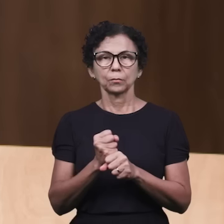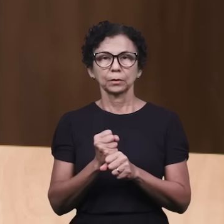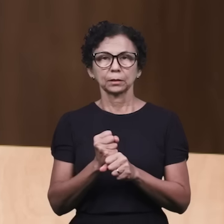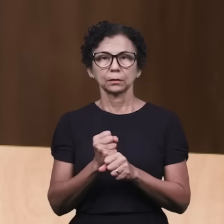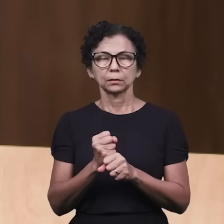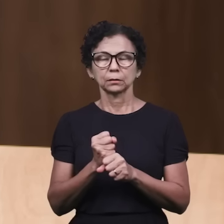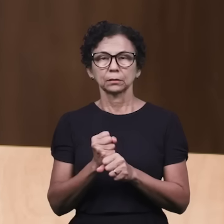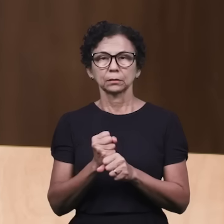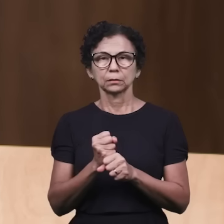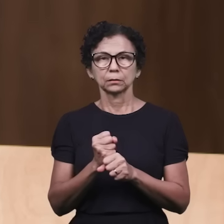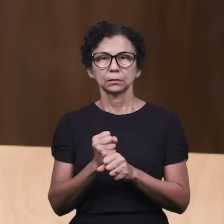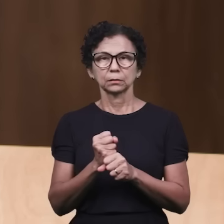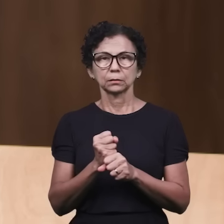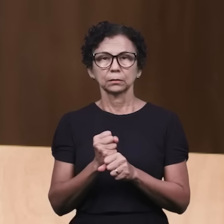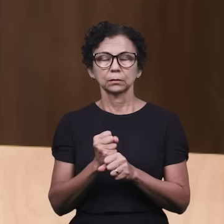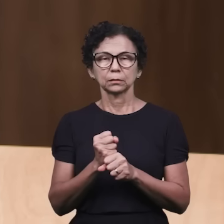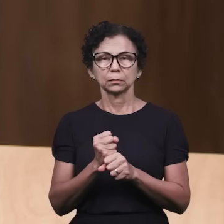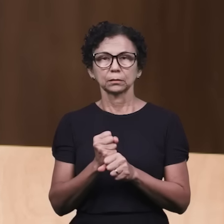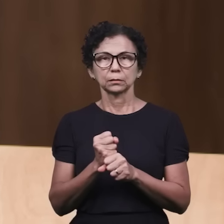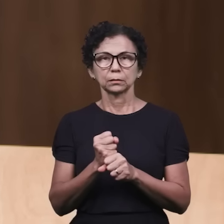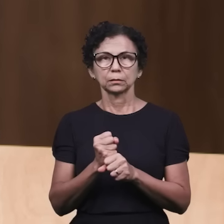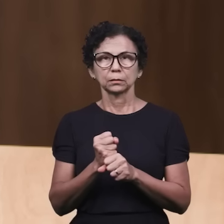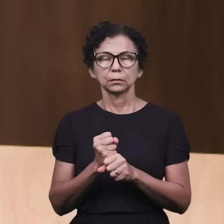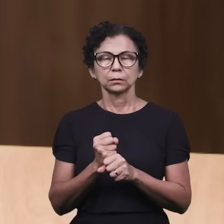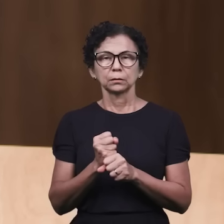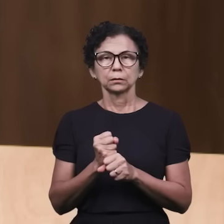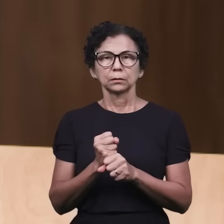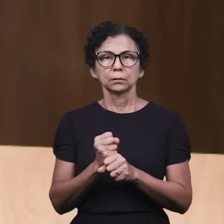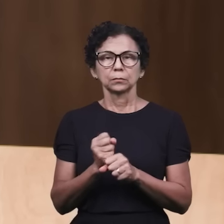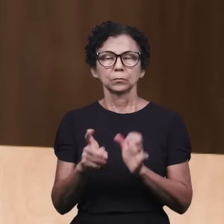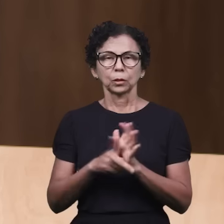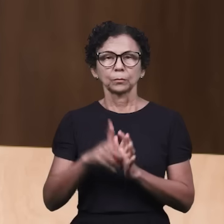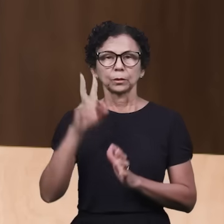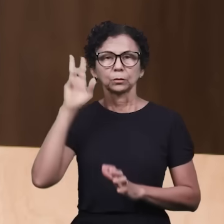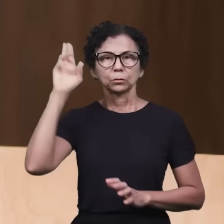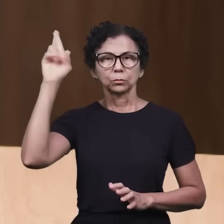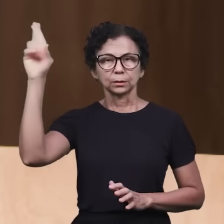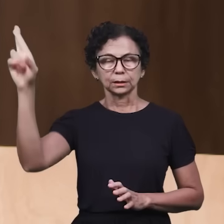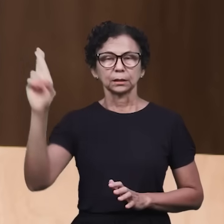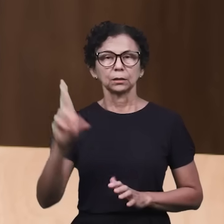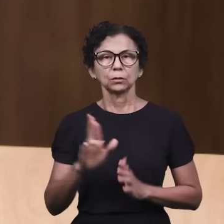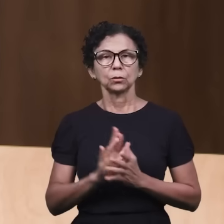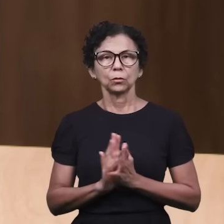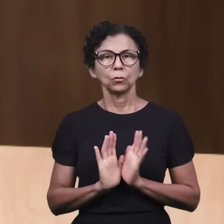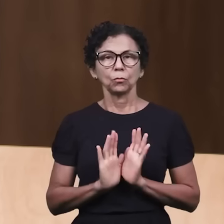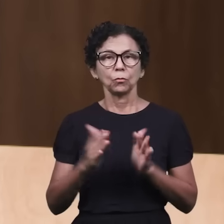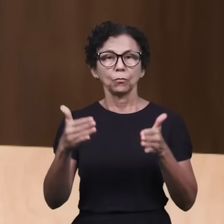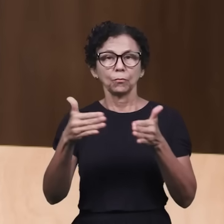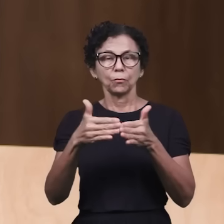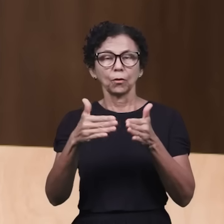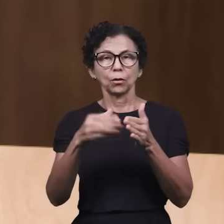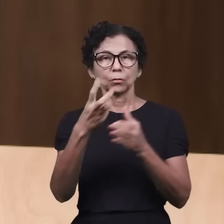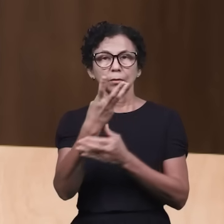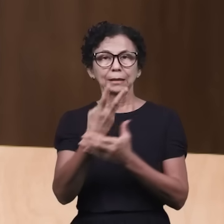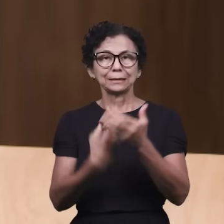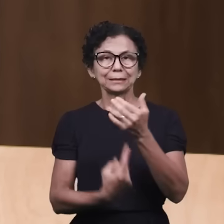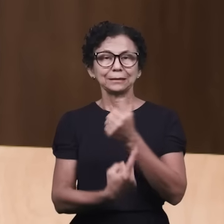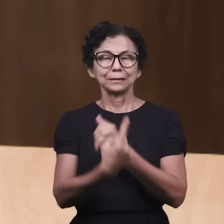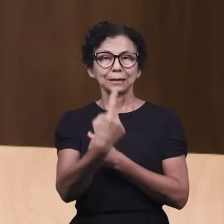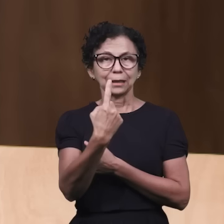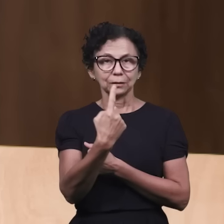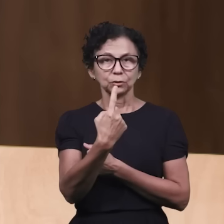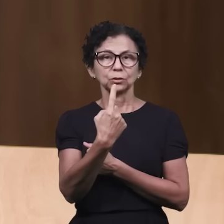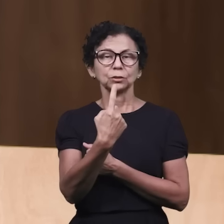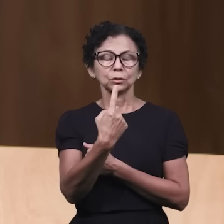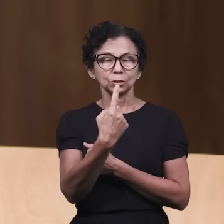a operação da Trindade, ela está presente em todos os atos da igreja. Então, do ato do batismo,